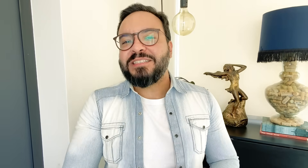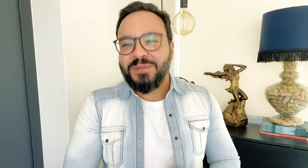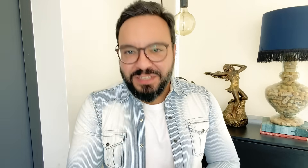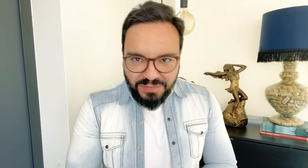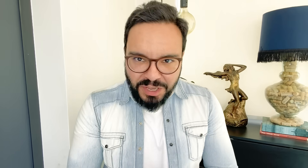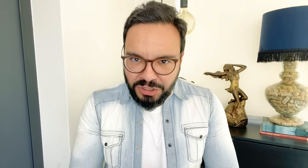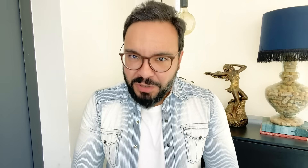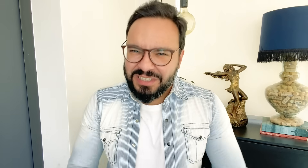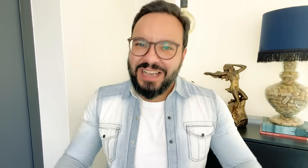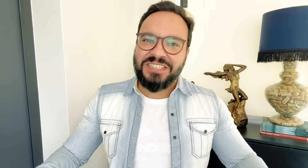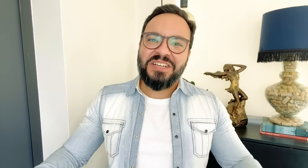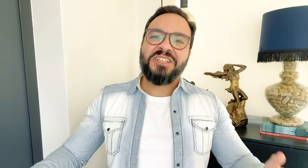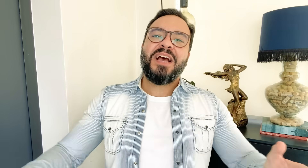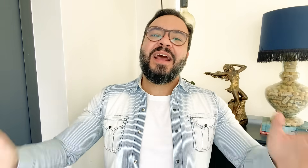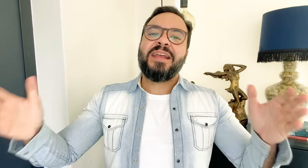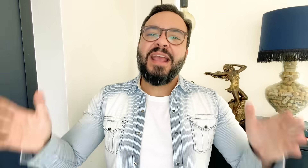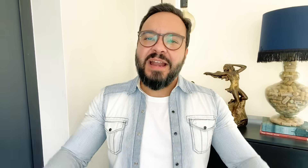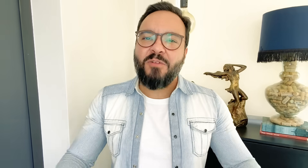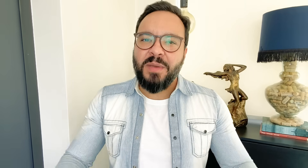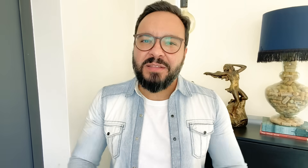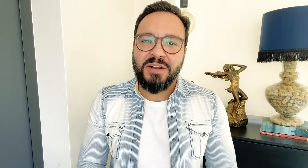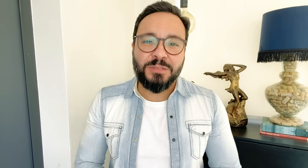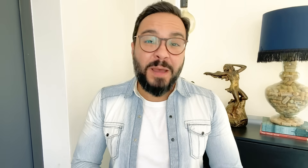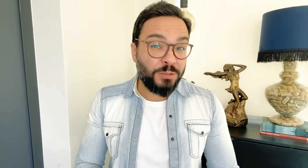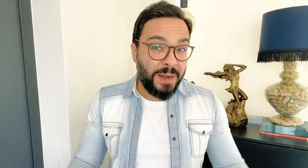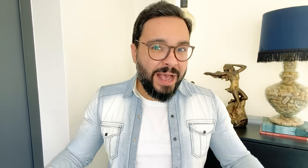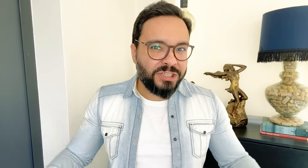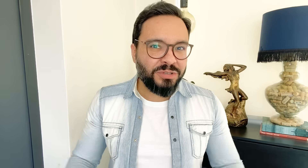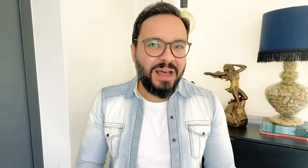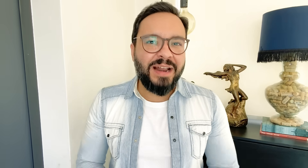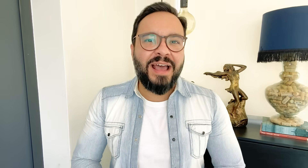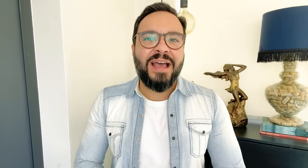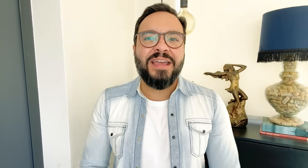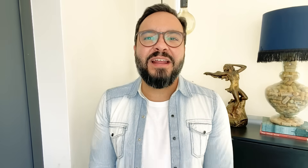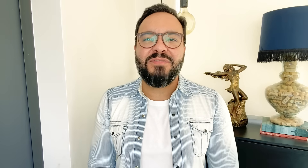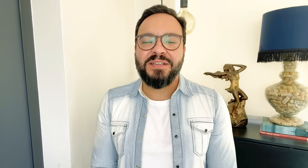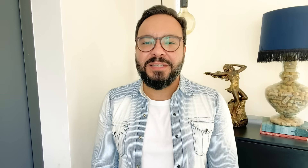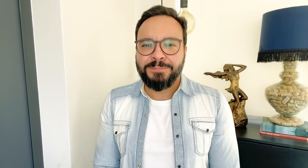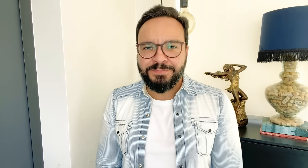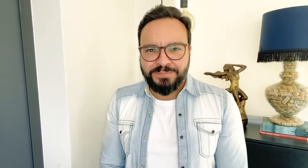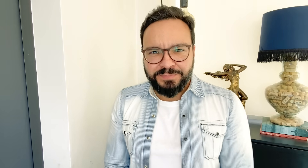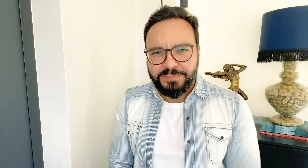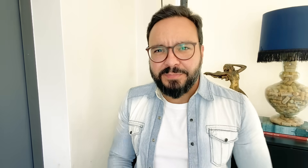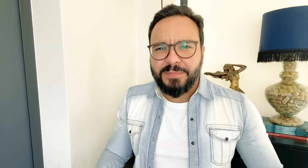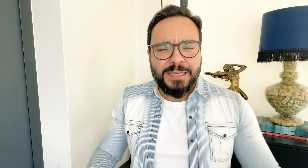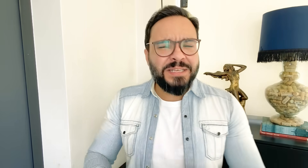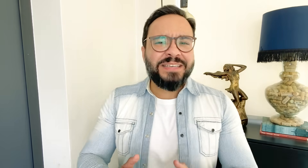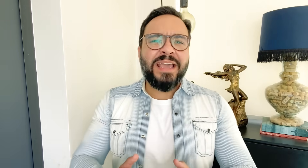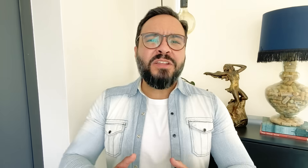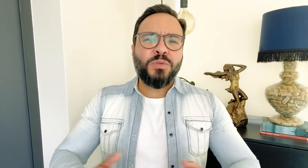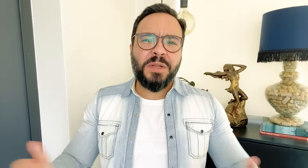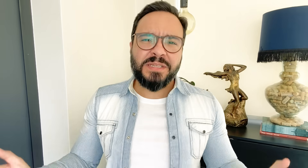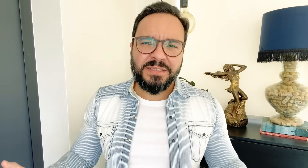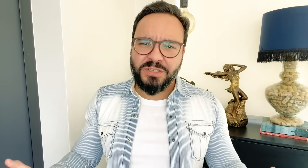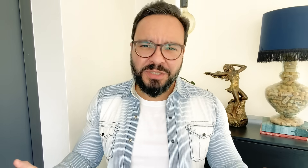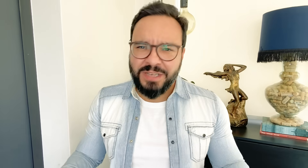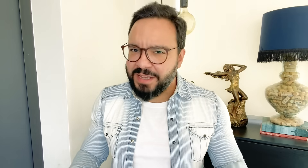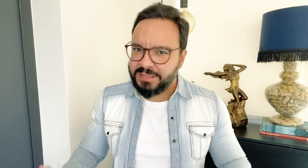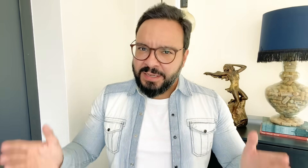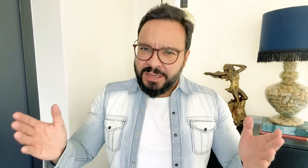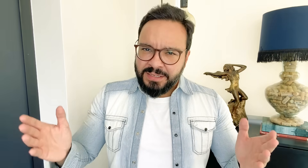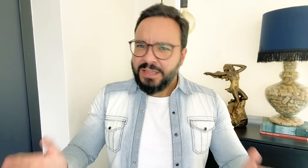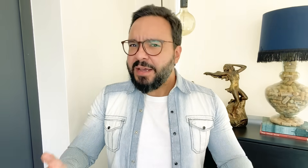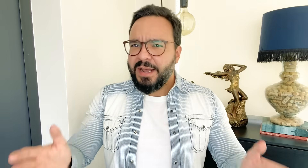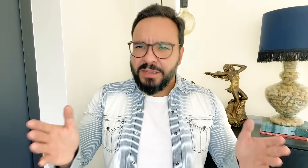ao máximo esse vídeo. Não esquece de deixar aquele comentário esperto para ajudar na relevância. E me segue em todas as redes